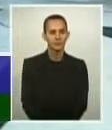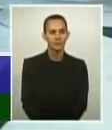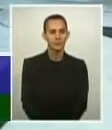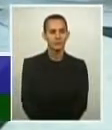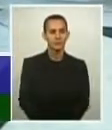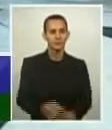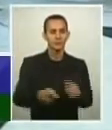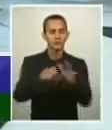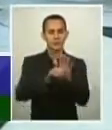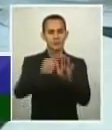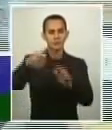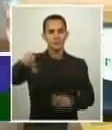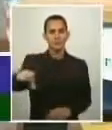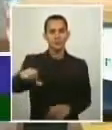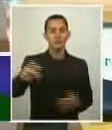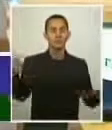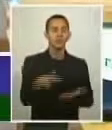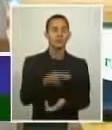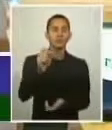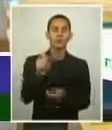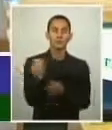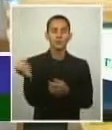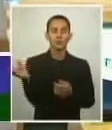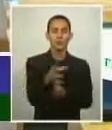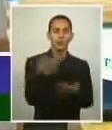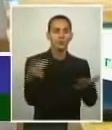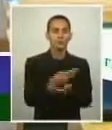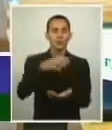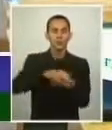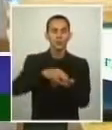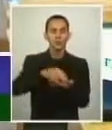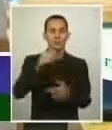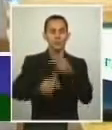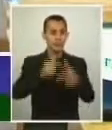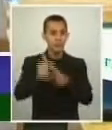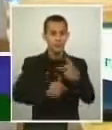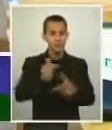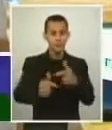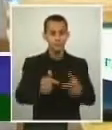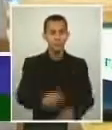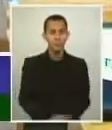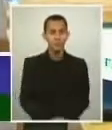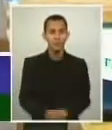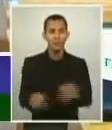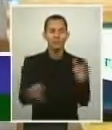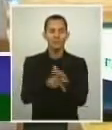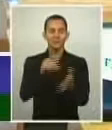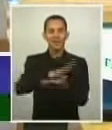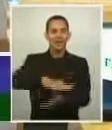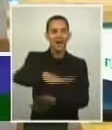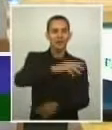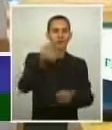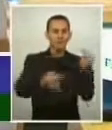o século 19 portanto corresponde a chegada da classe operária na cena